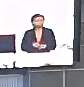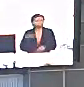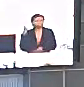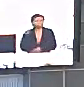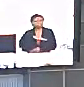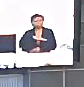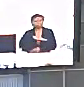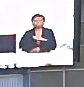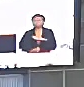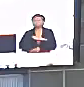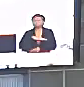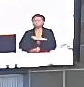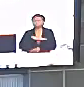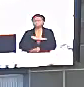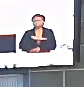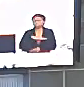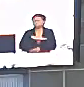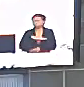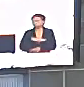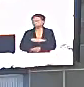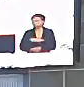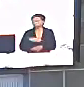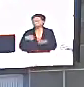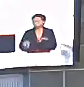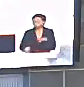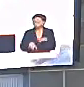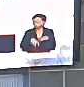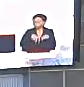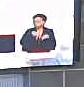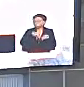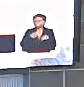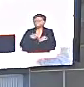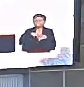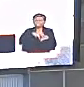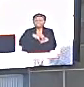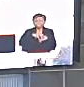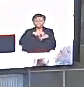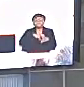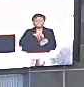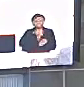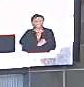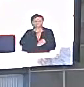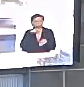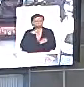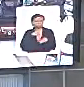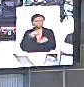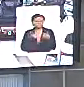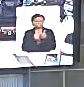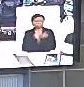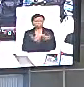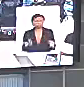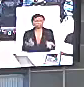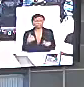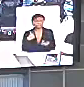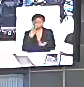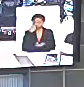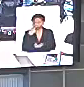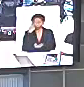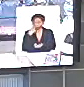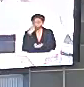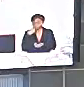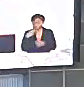elevador que não não sobe no ônibus aquele sacrifício eu cega lá na frente eu fico quase louca como